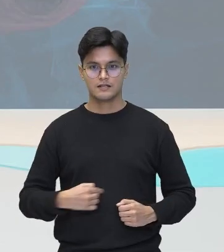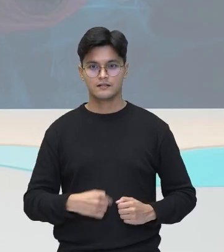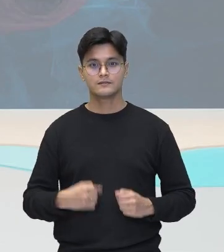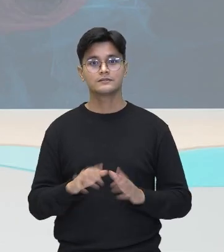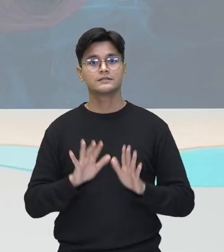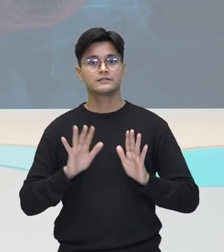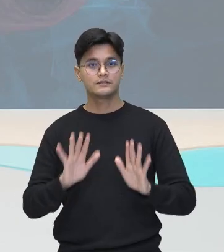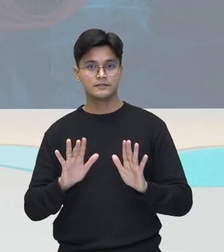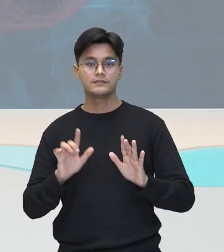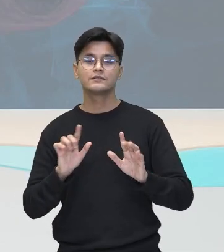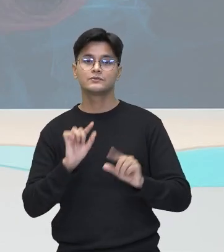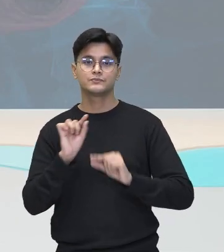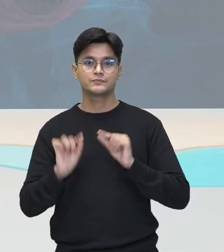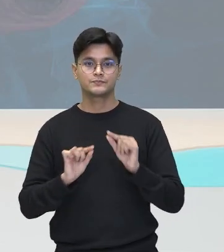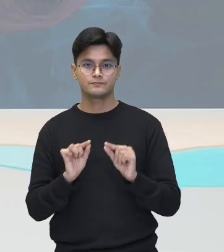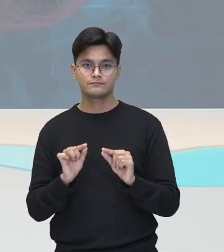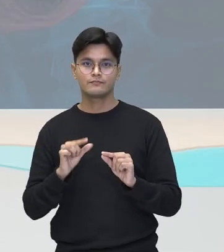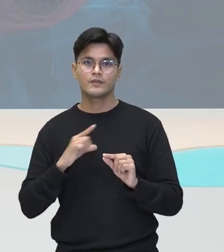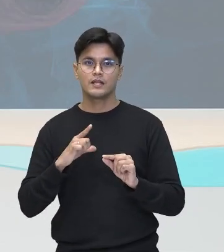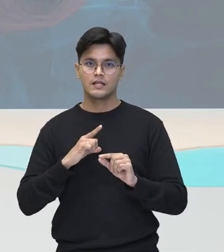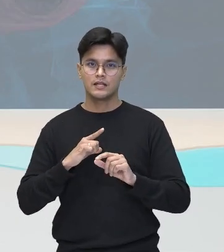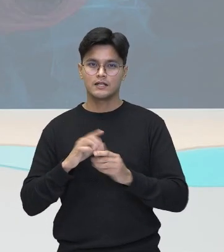gordura e, de repente,